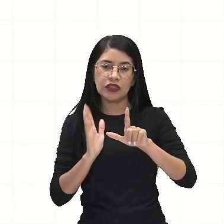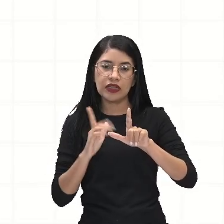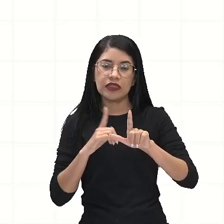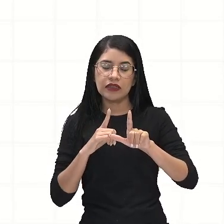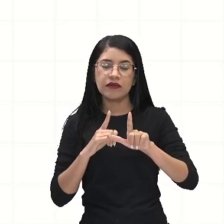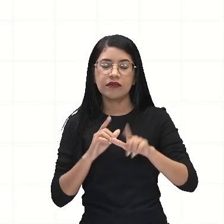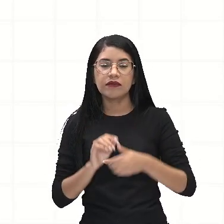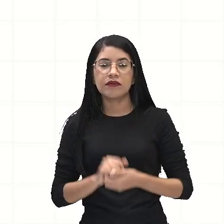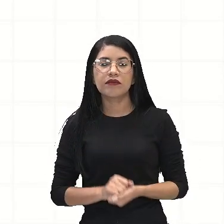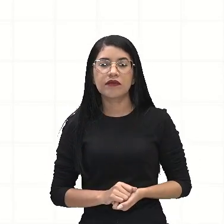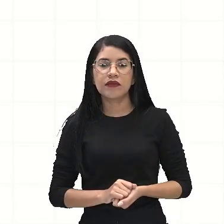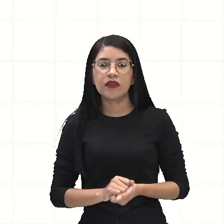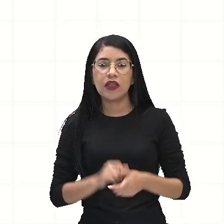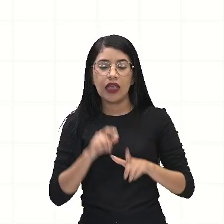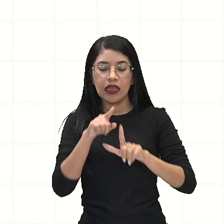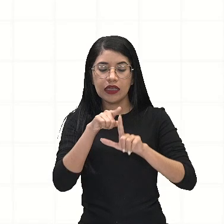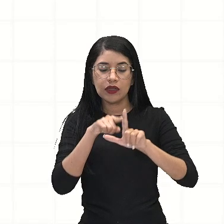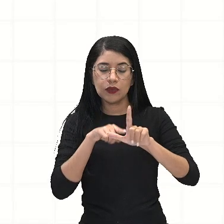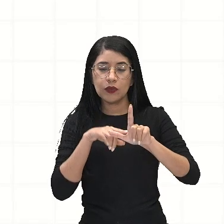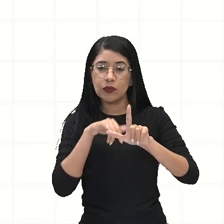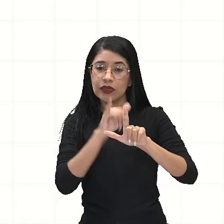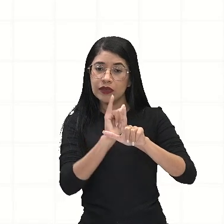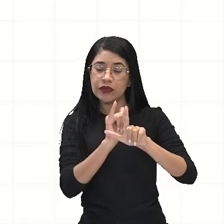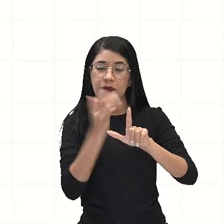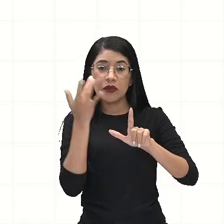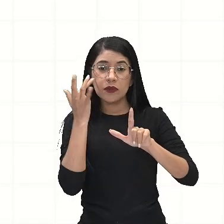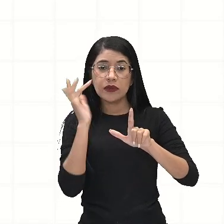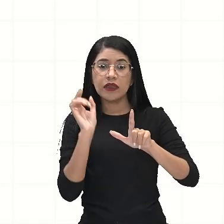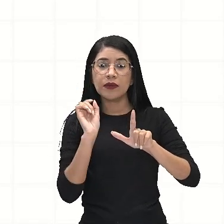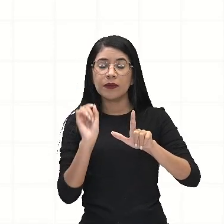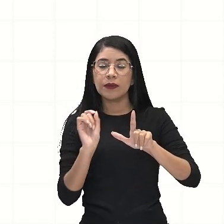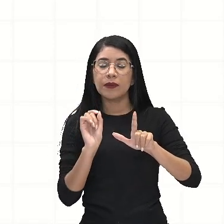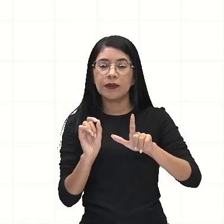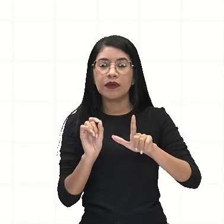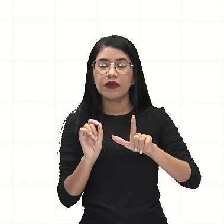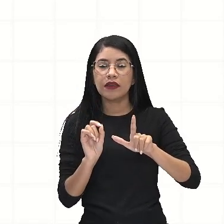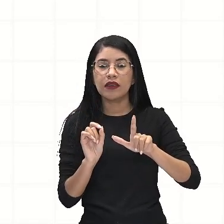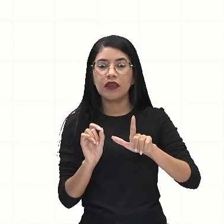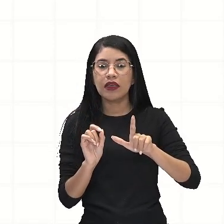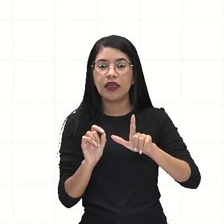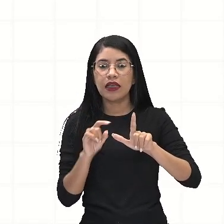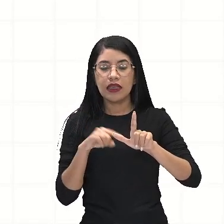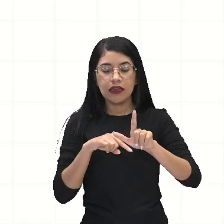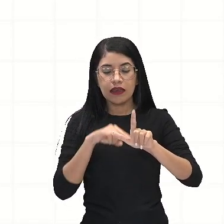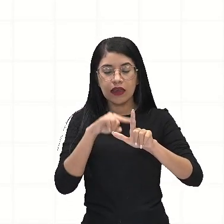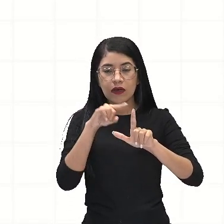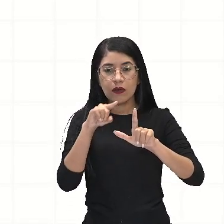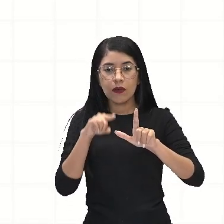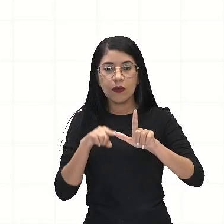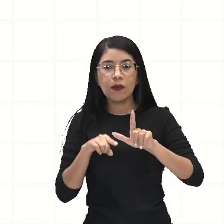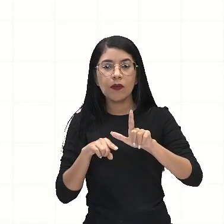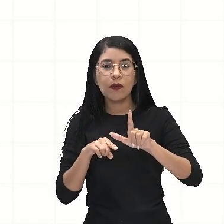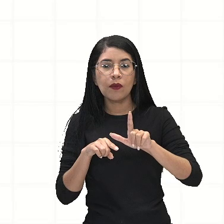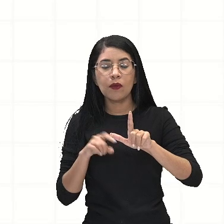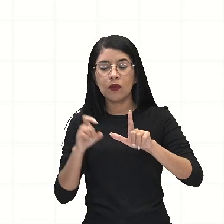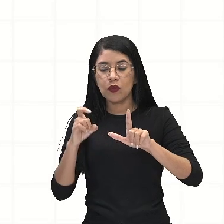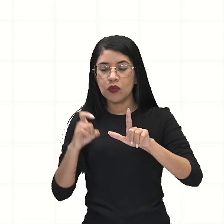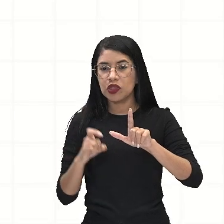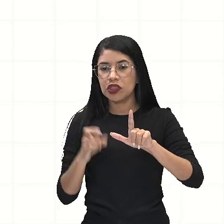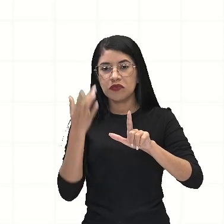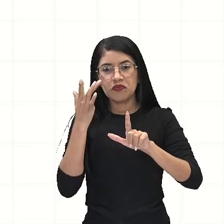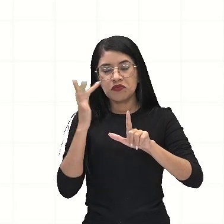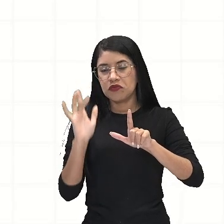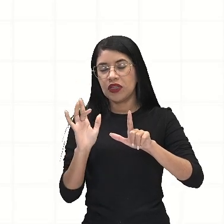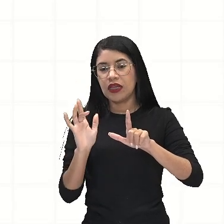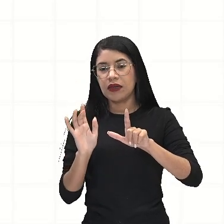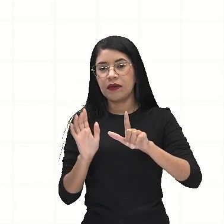o eixo Y, e eu não sei aonde que vai ser que ele vai cortar o eixo X.